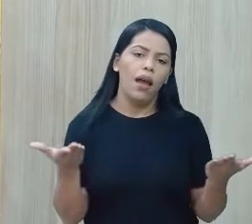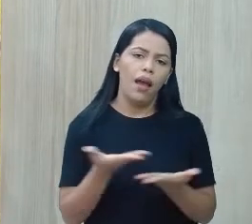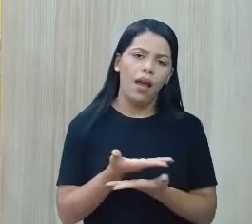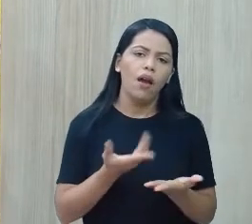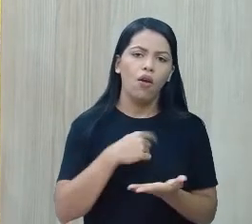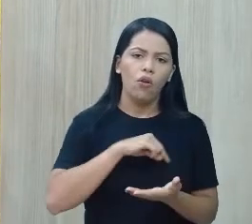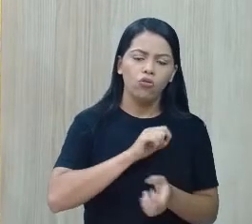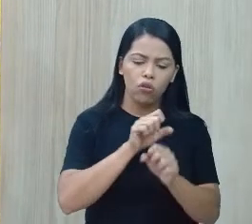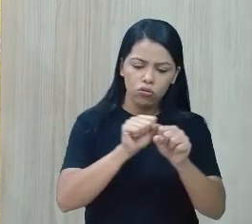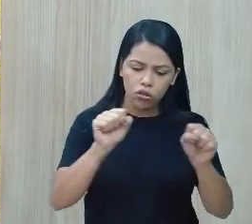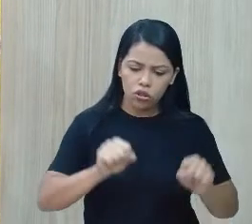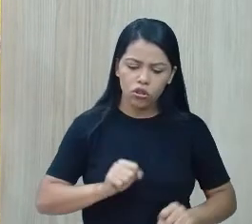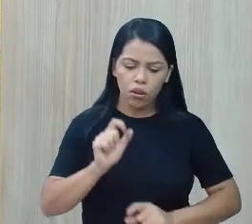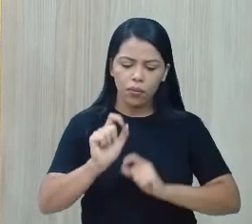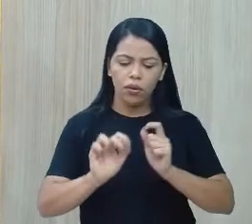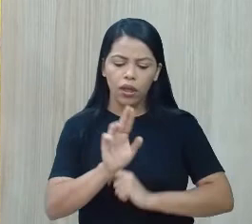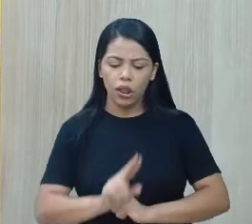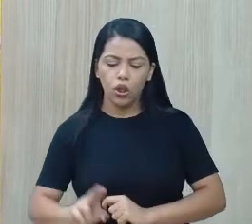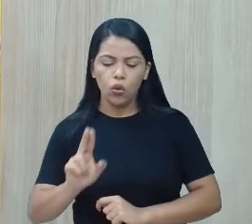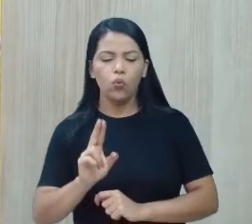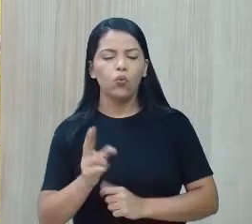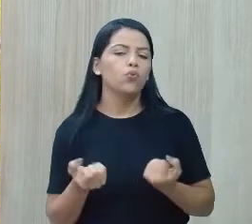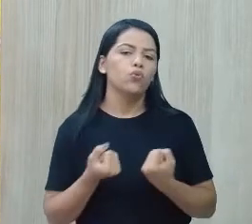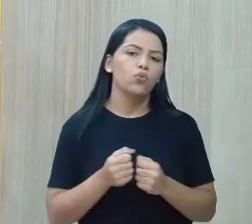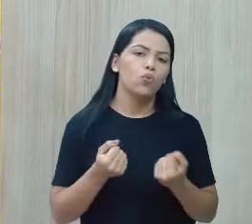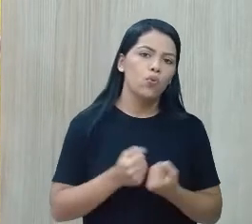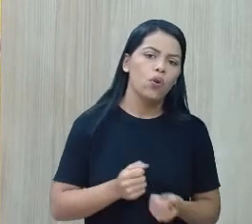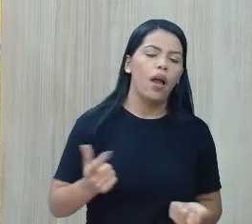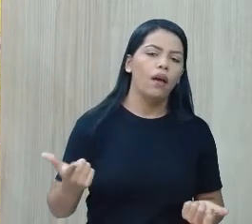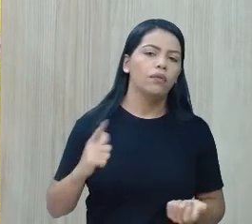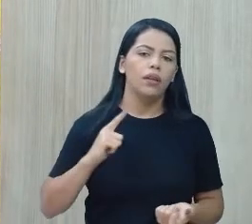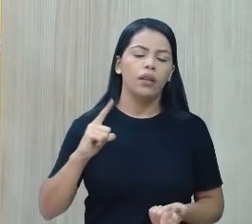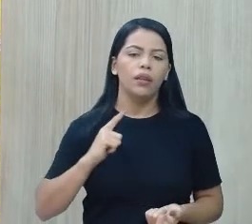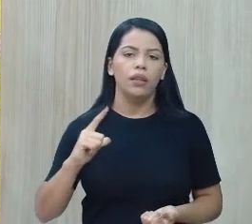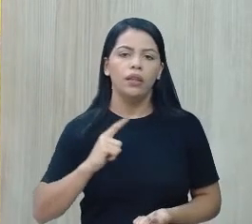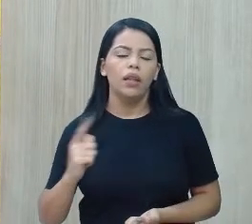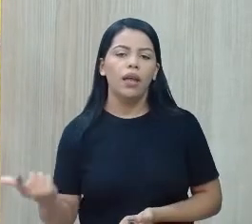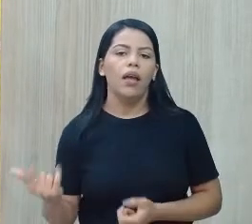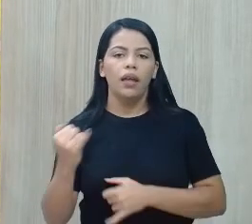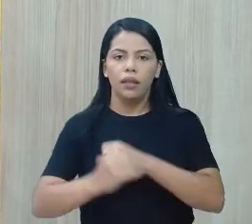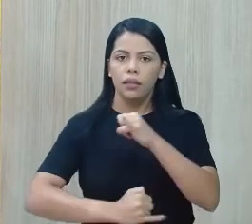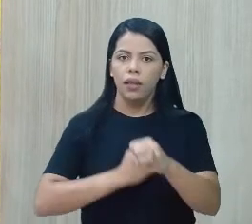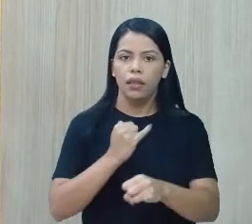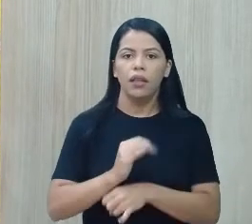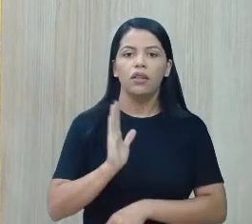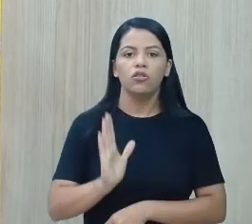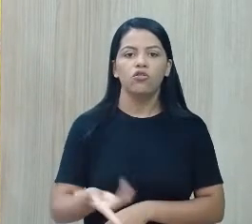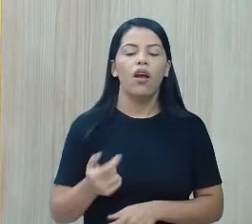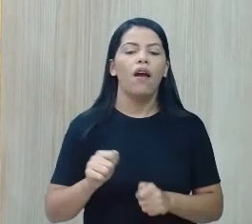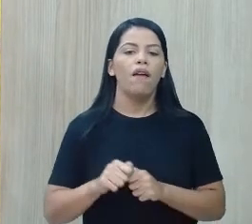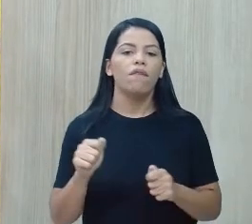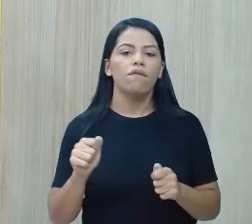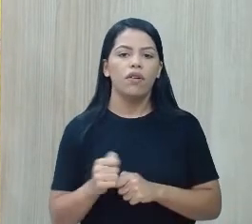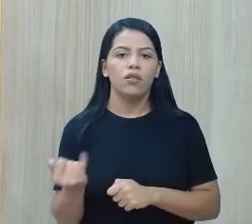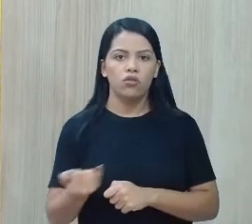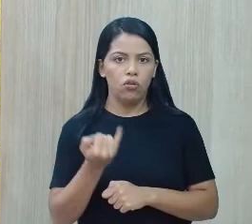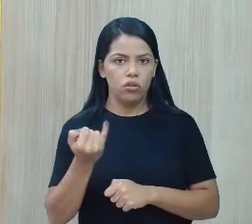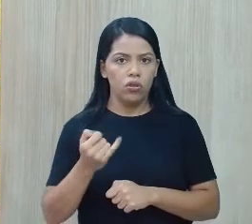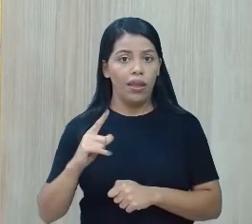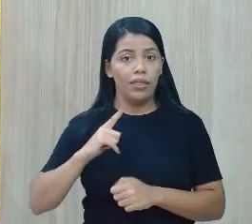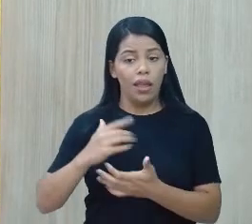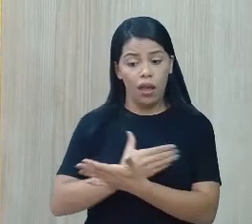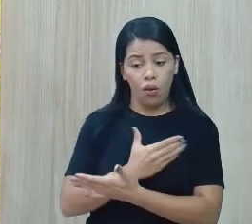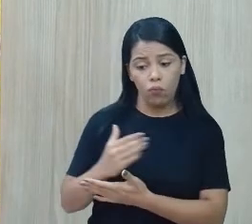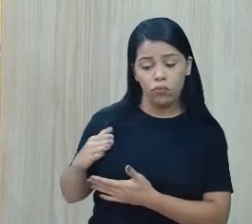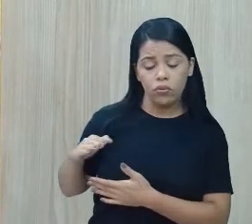de navegação dos carros, Sim, né, era isso que eu ia via falar. internet, via satélite, não é? Você já consegue, tem carro que já faz manobra sozinho, Sim.